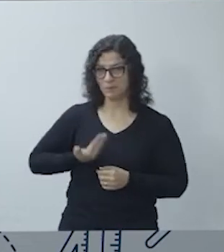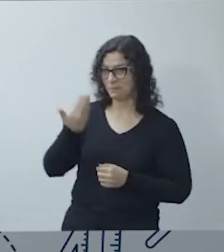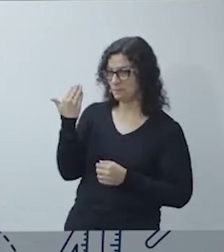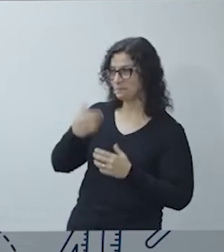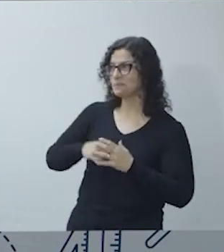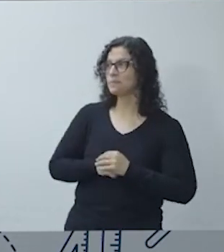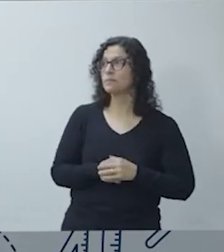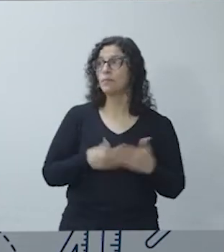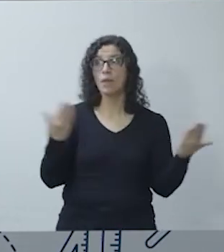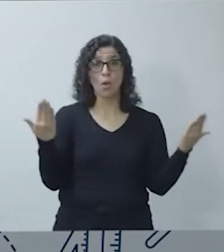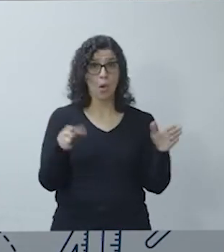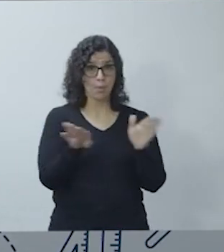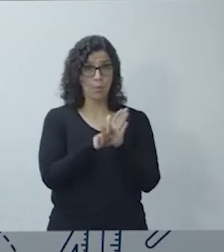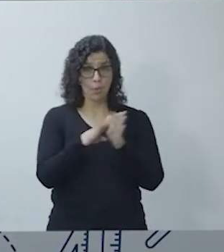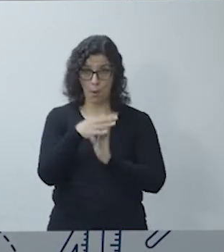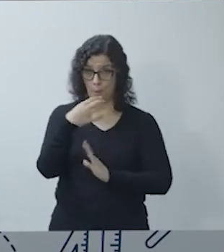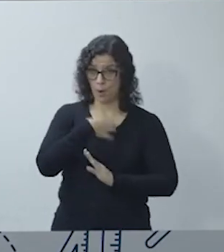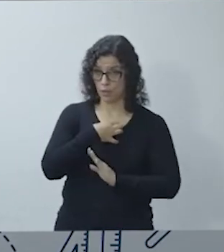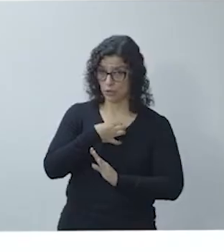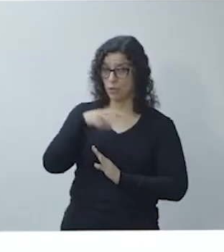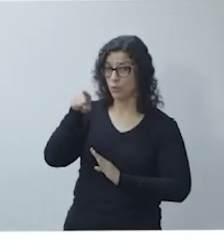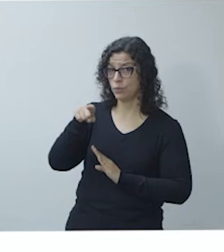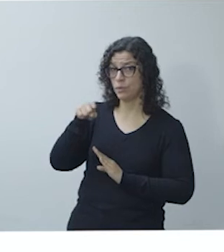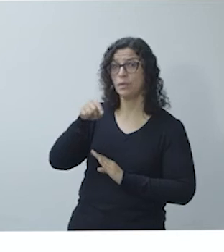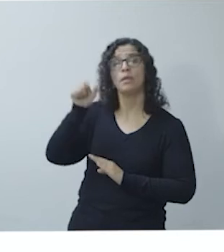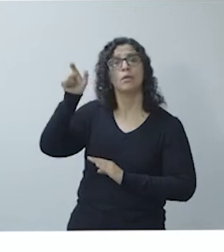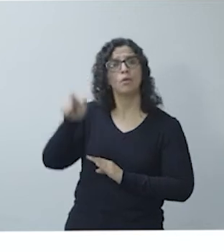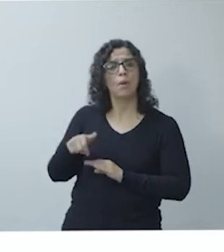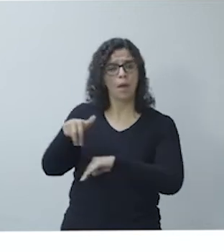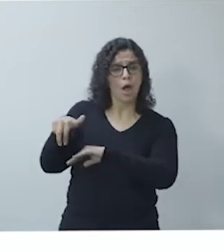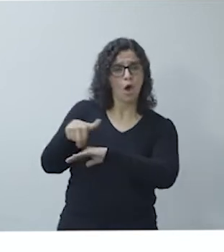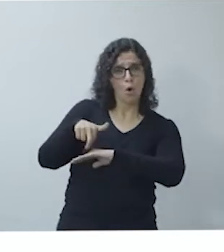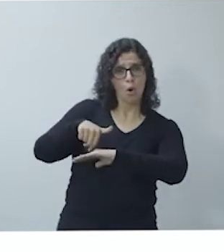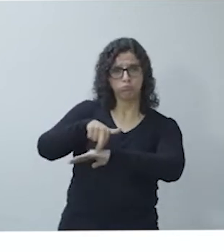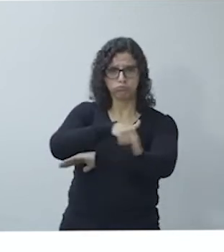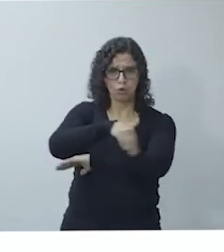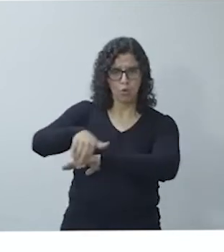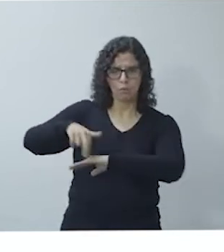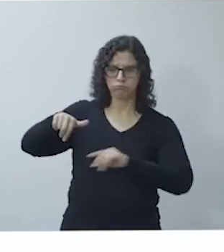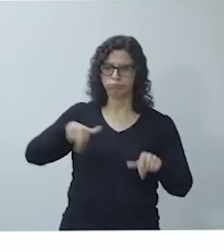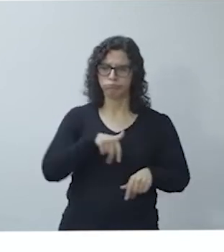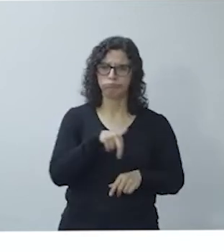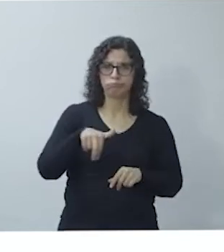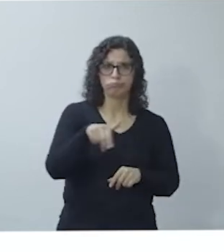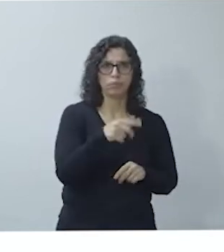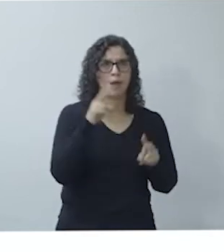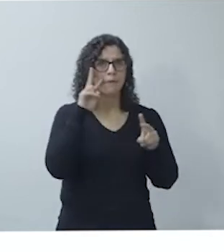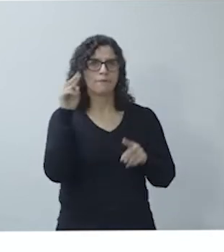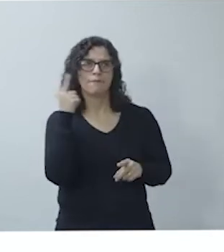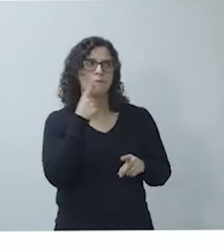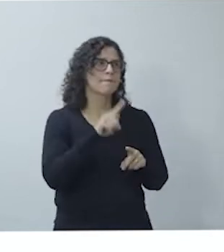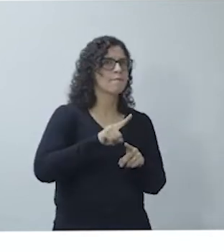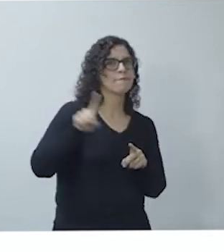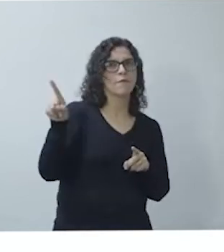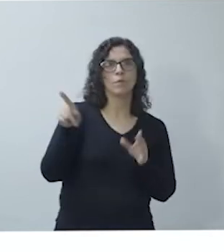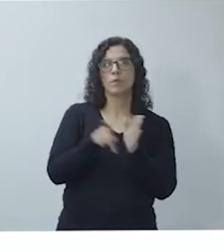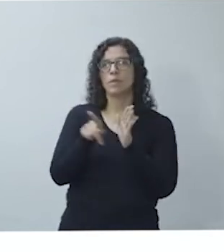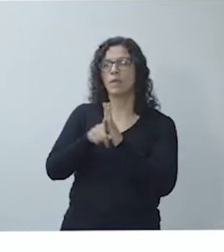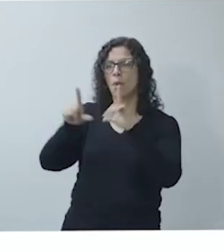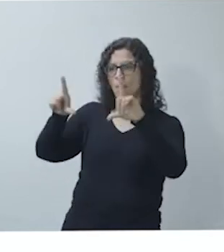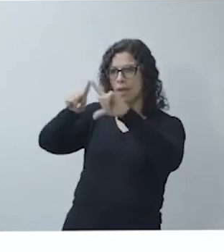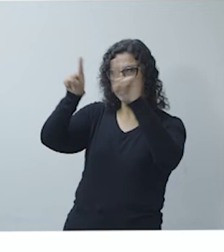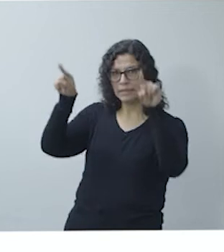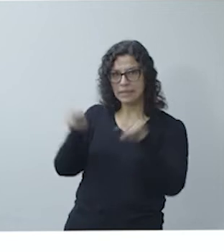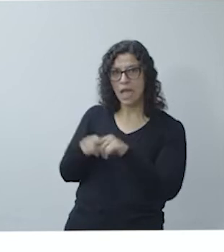só. Nessas disposições, Antenor caminhava por uma rua no centro da cidade, quando seus olhos descobriram a tabuleta de